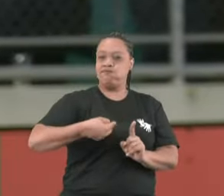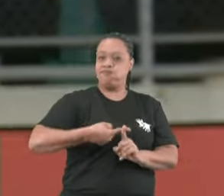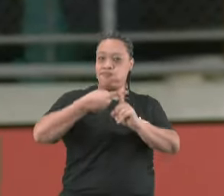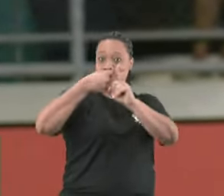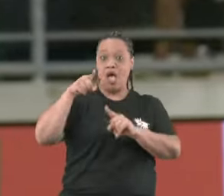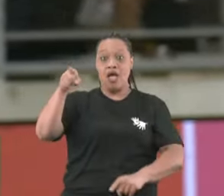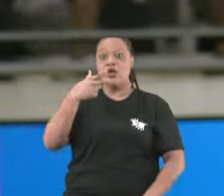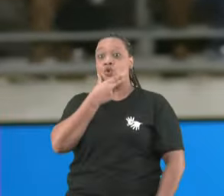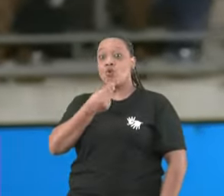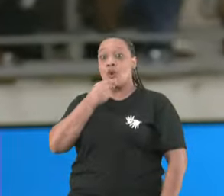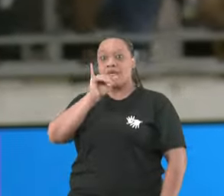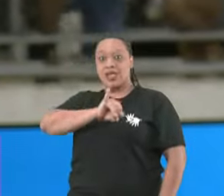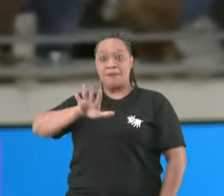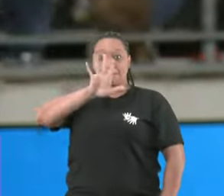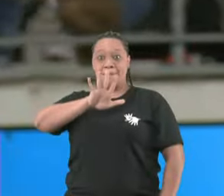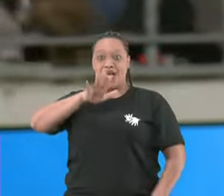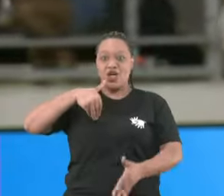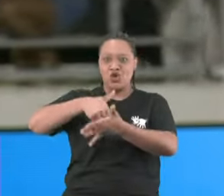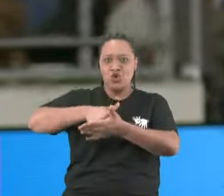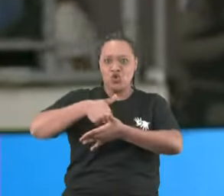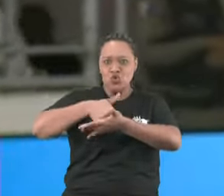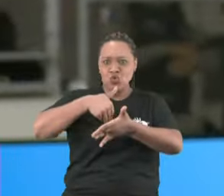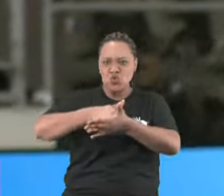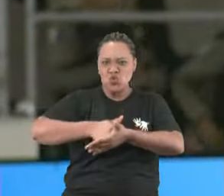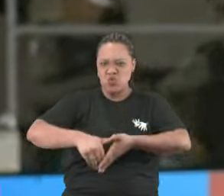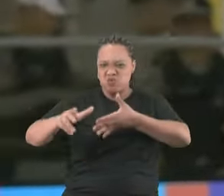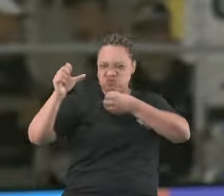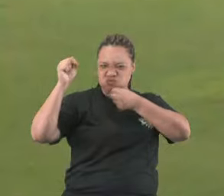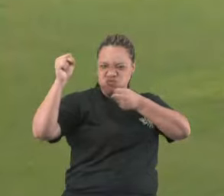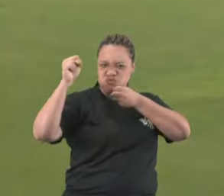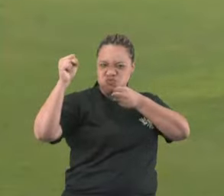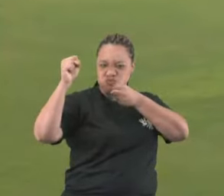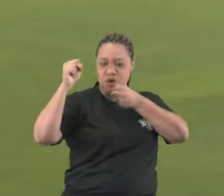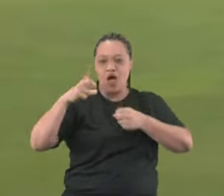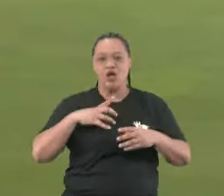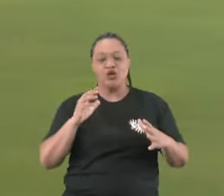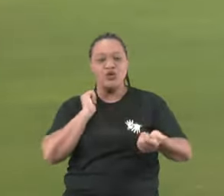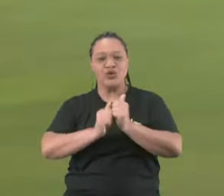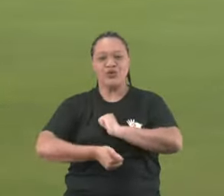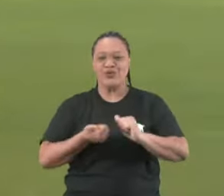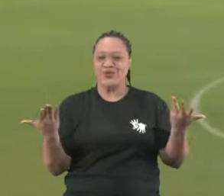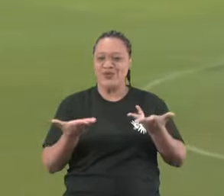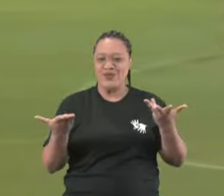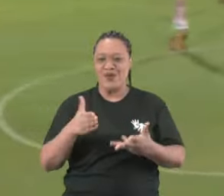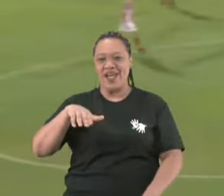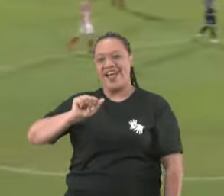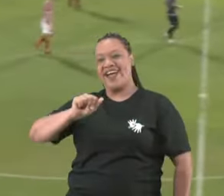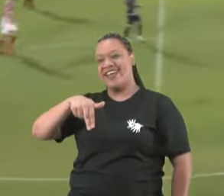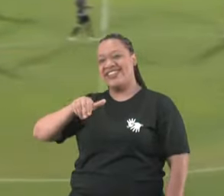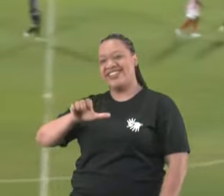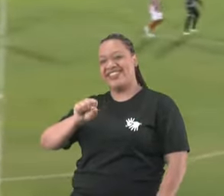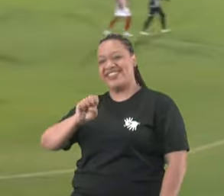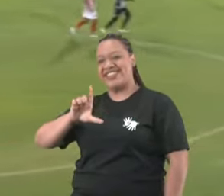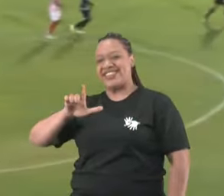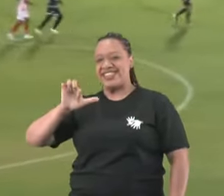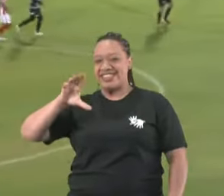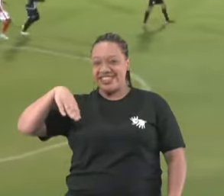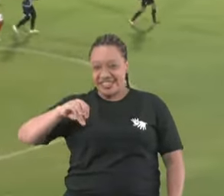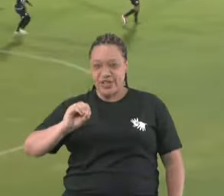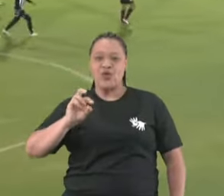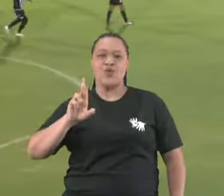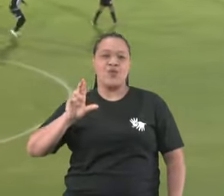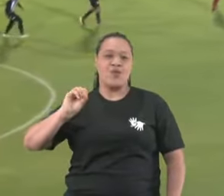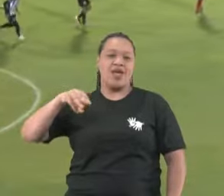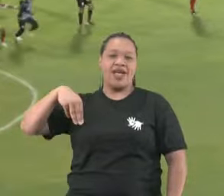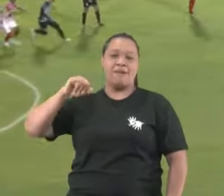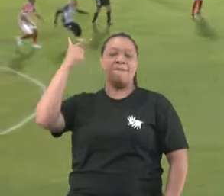tela, sorridente, é o craque Azo Benefícios do jogo de hoje. Anselmo Ramon leva mais um troféu